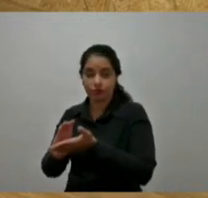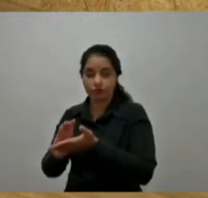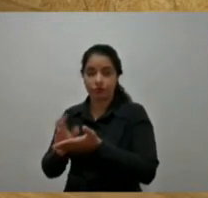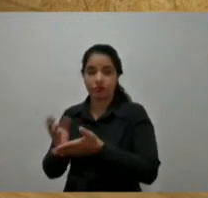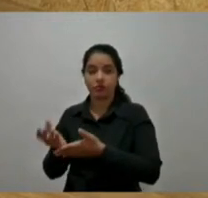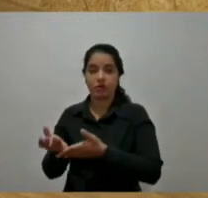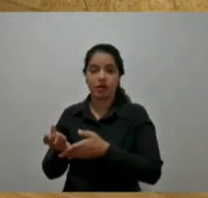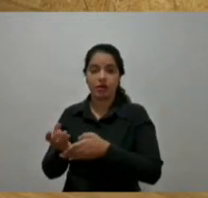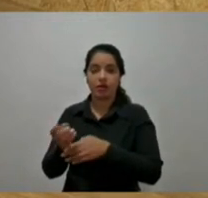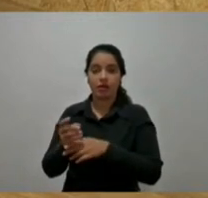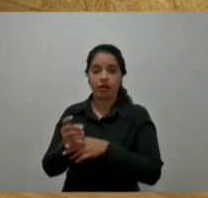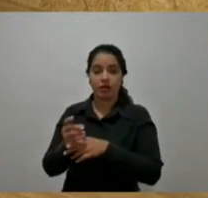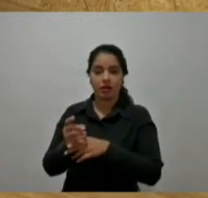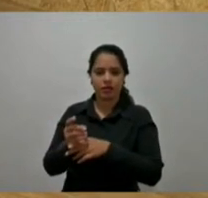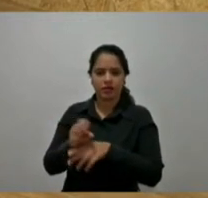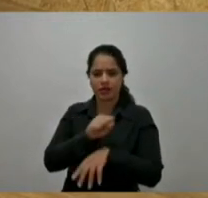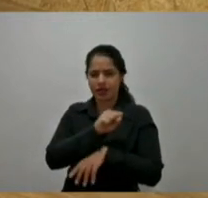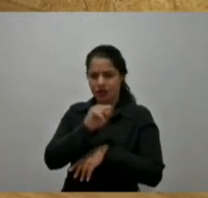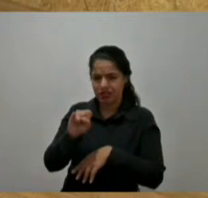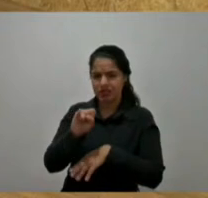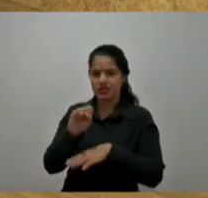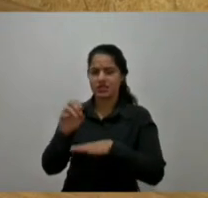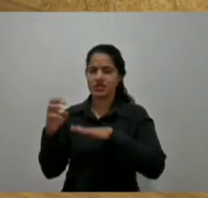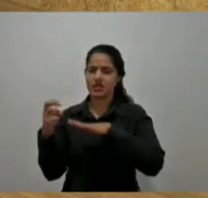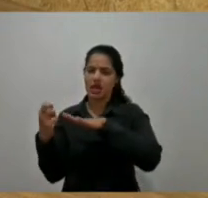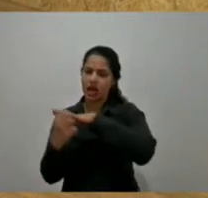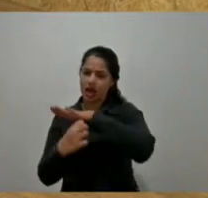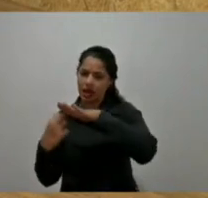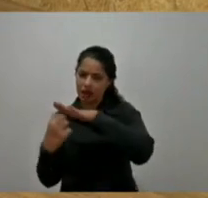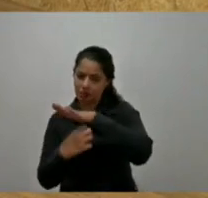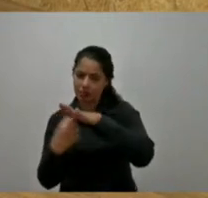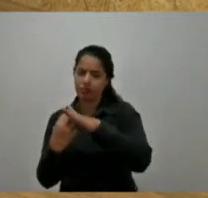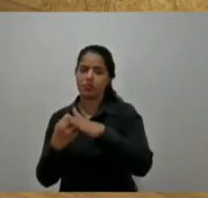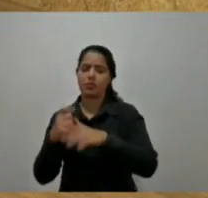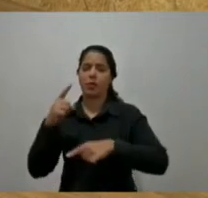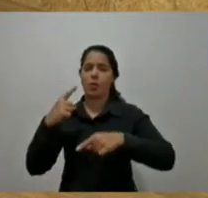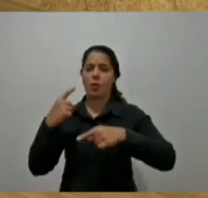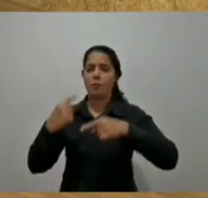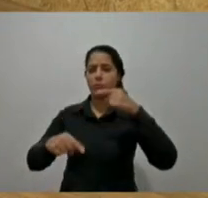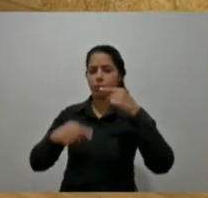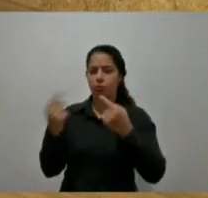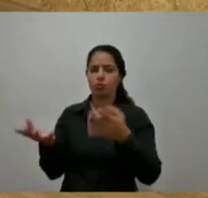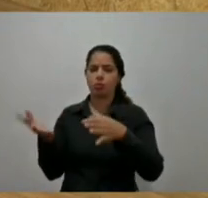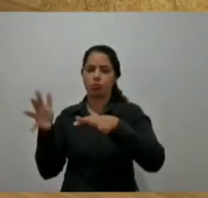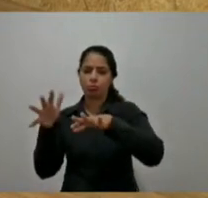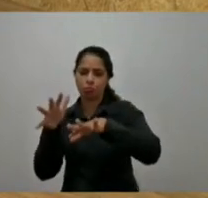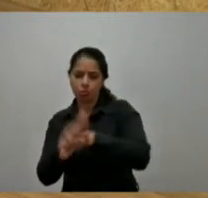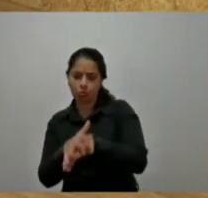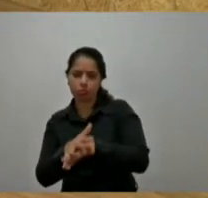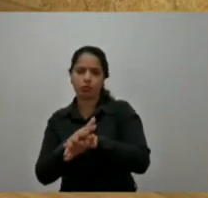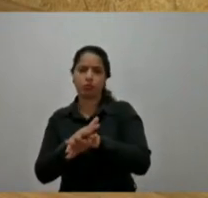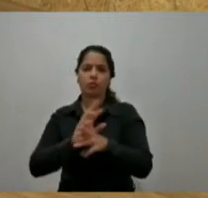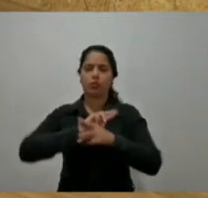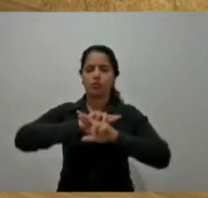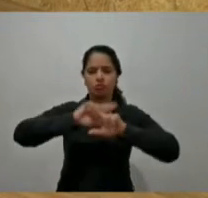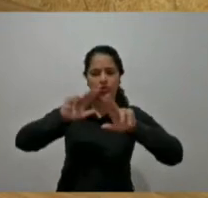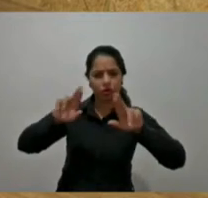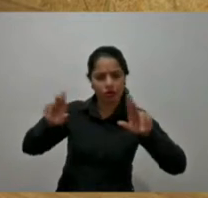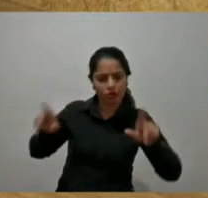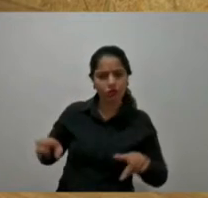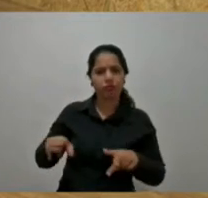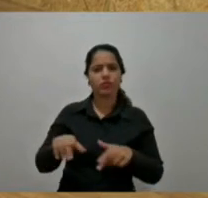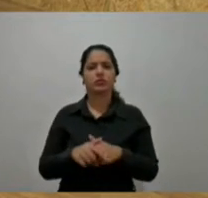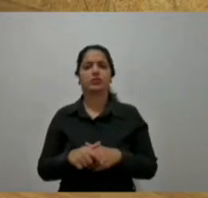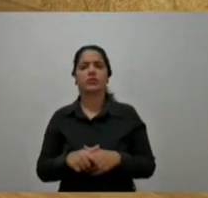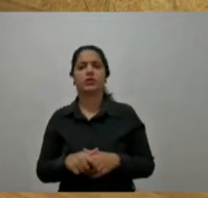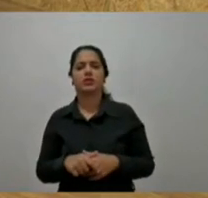empresa que tem uma política inclusiva, tem uma política de diversidade, quando você tem a política de diversidade na sua companhia, você não só vai